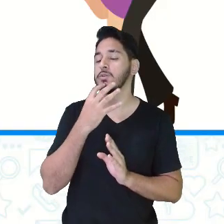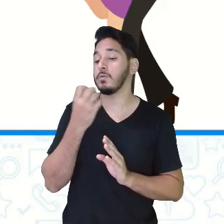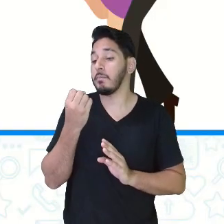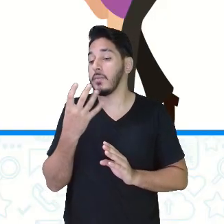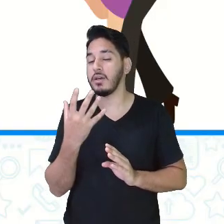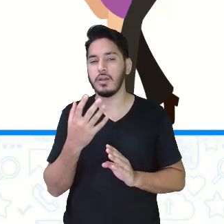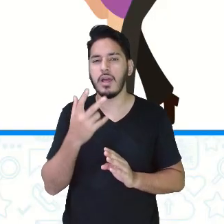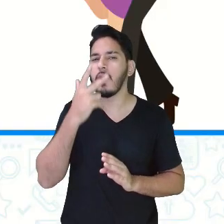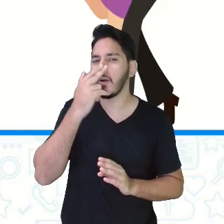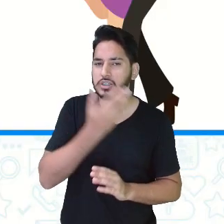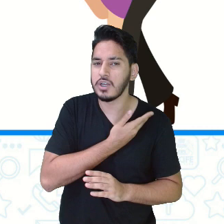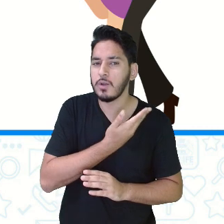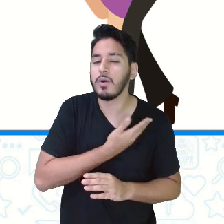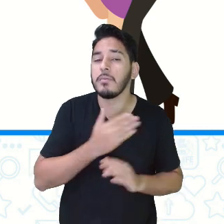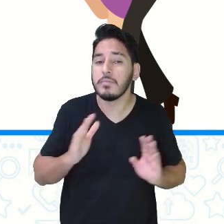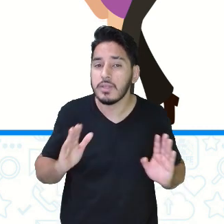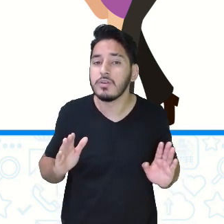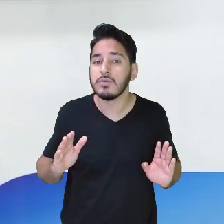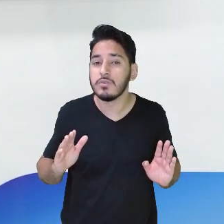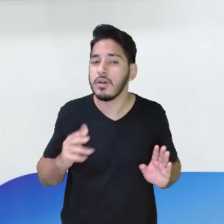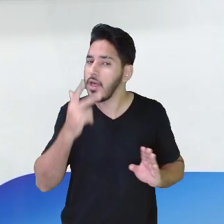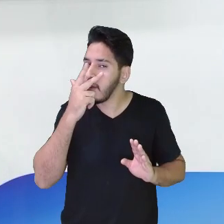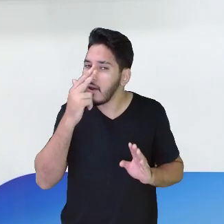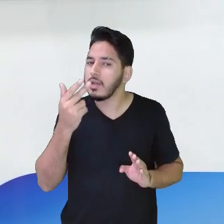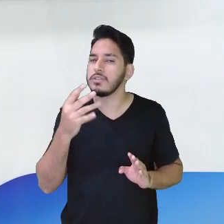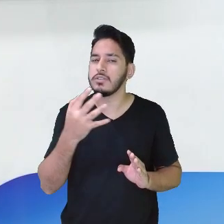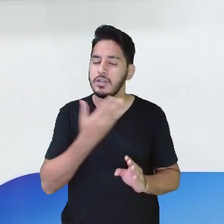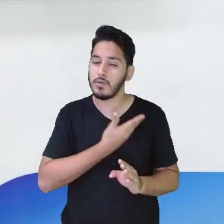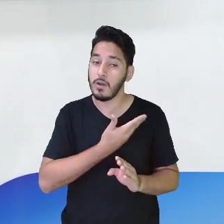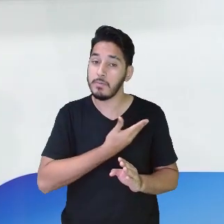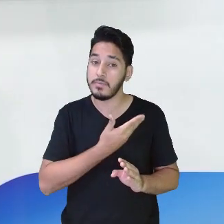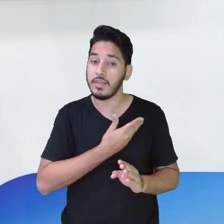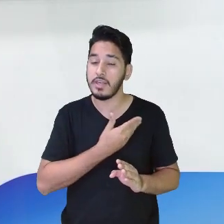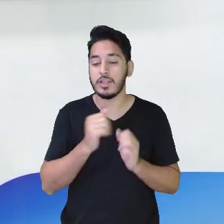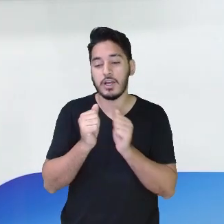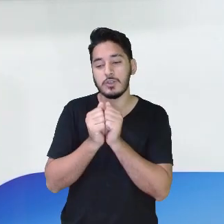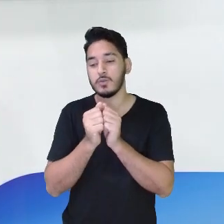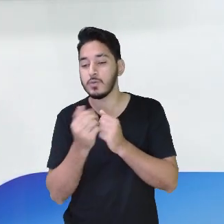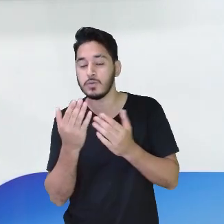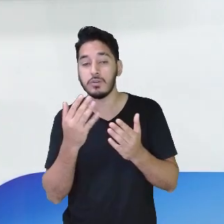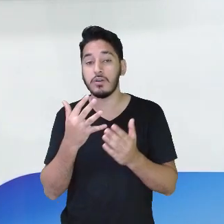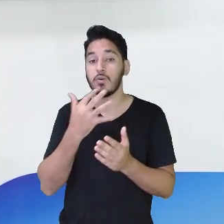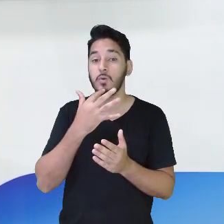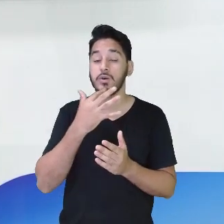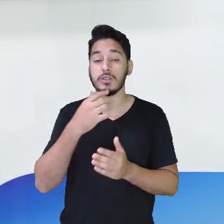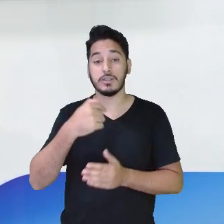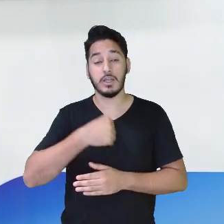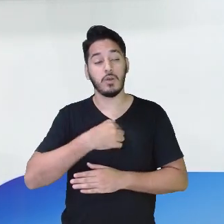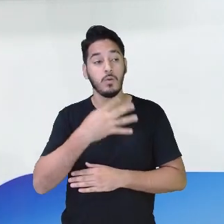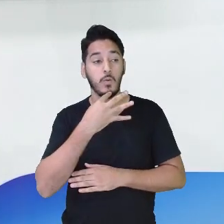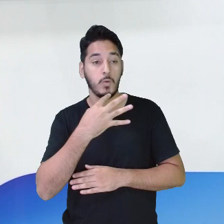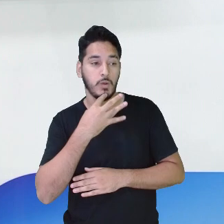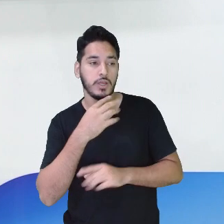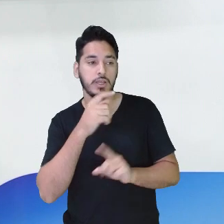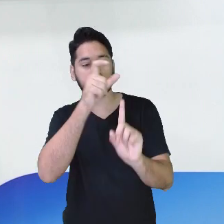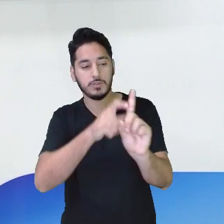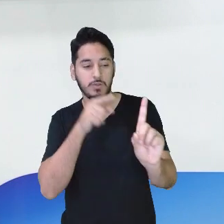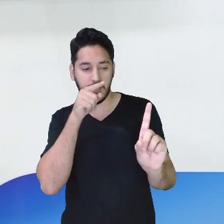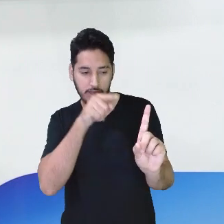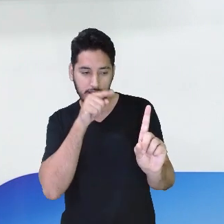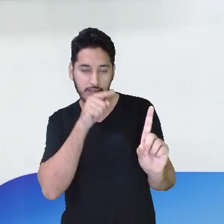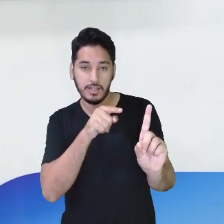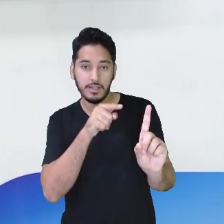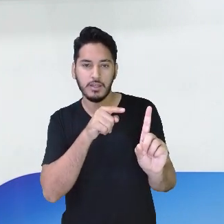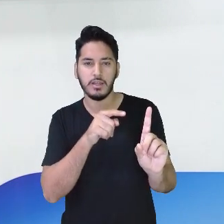era um amigo de Leôncio, que estava ali junto com ele, presenciando tudo. Então, quando ele diz conheço, eu conheço, narrador,